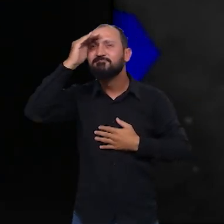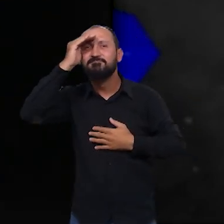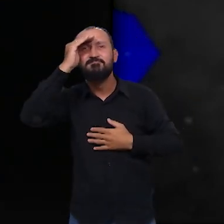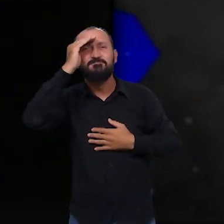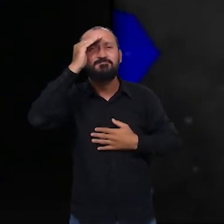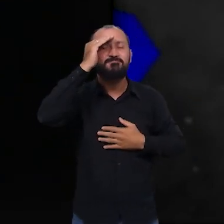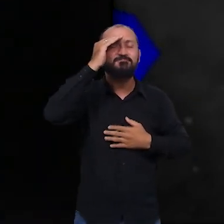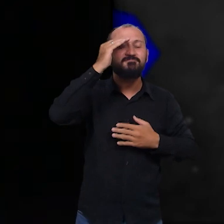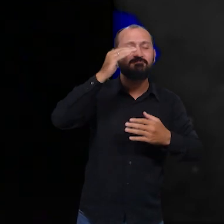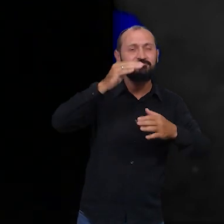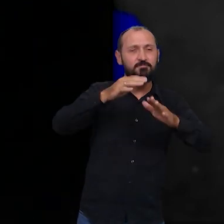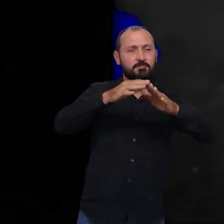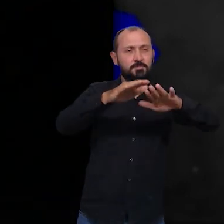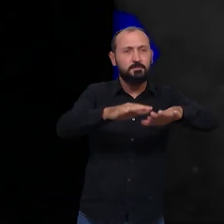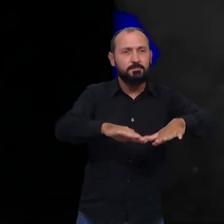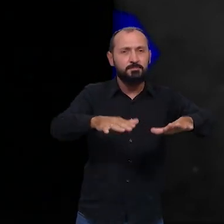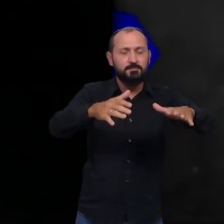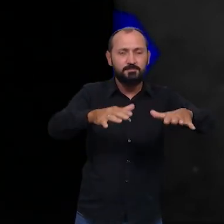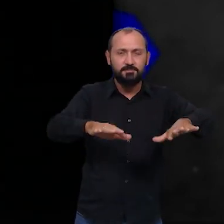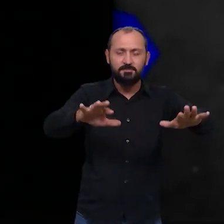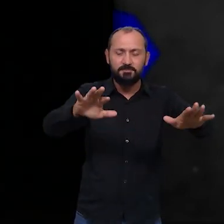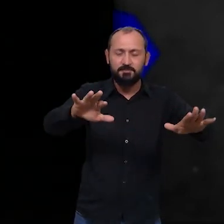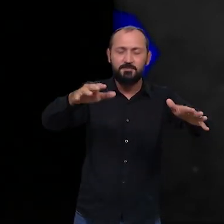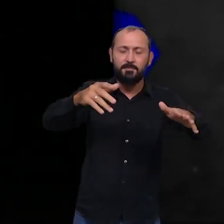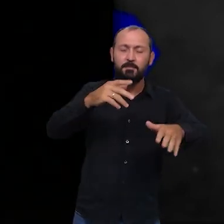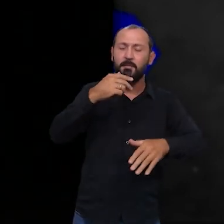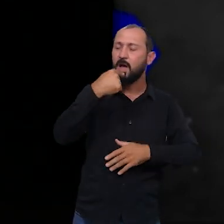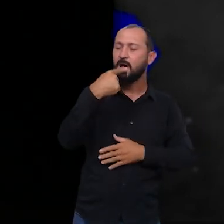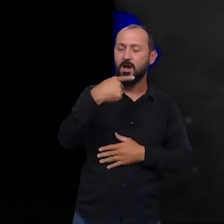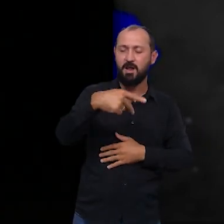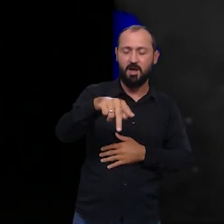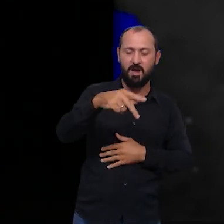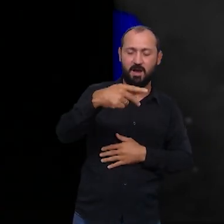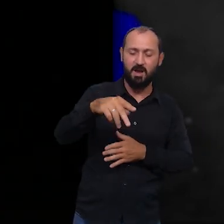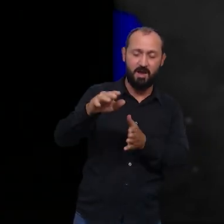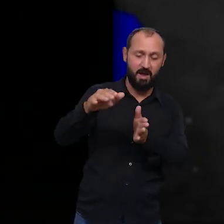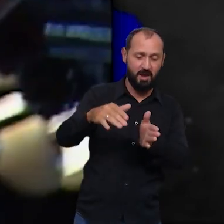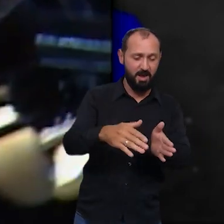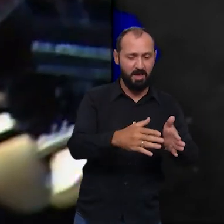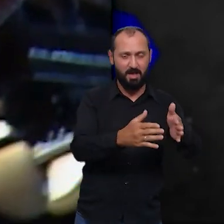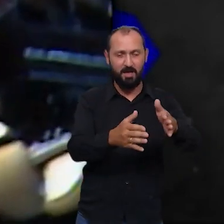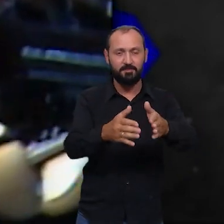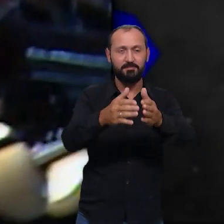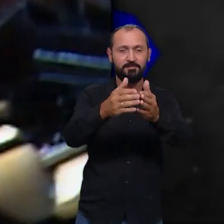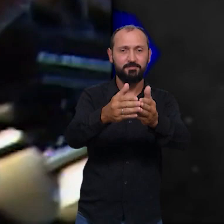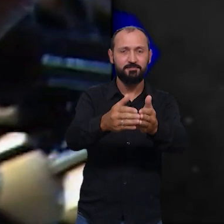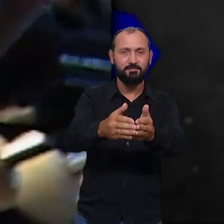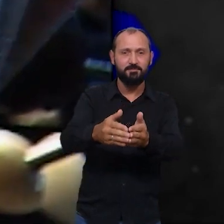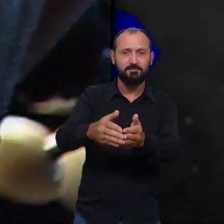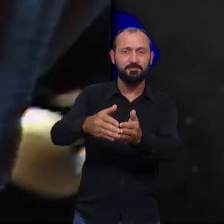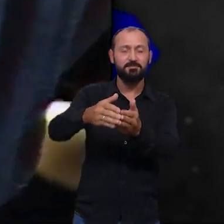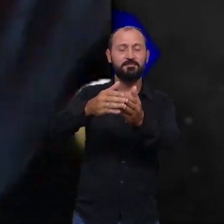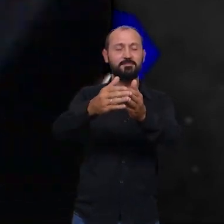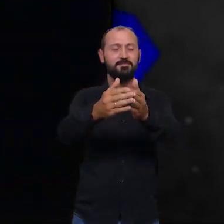Lá vai uma xalana, bem longe se vai,